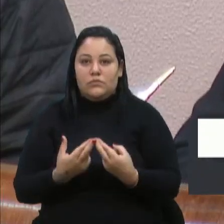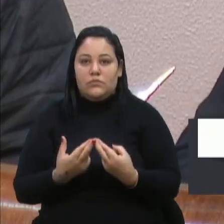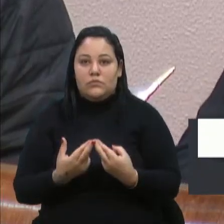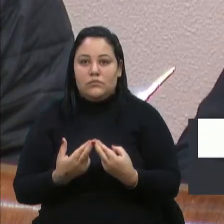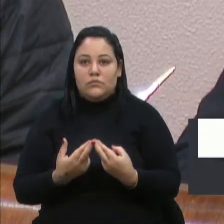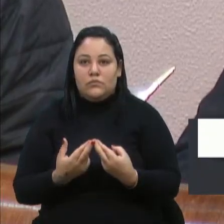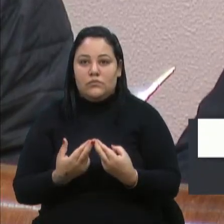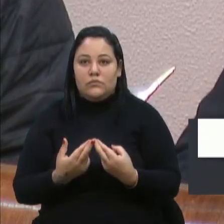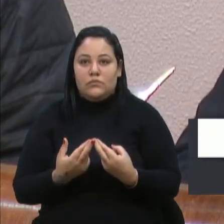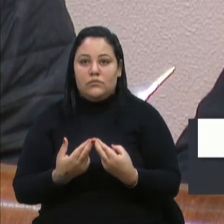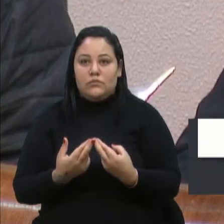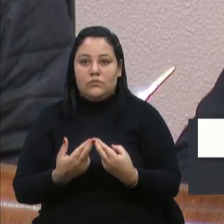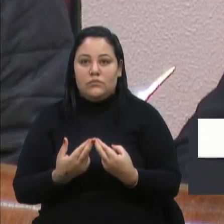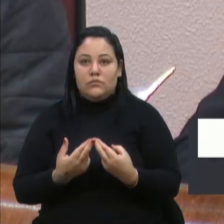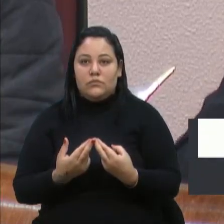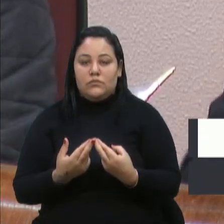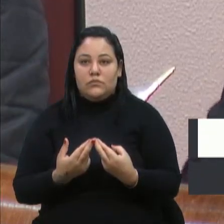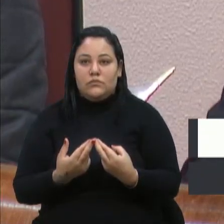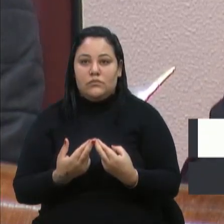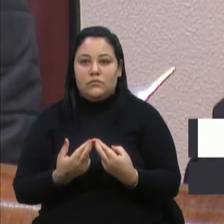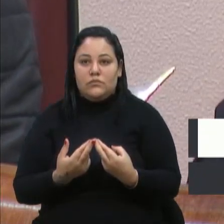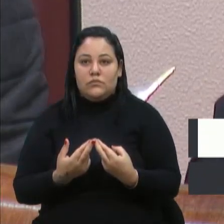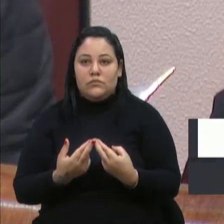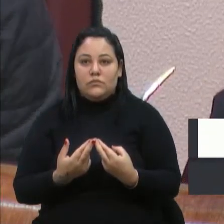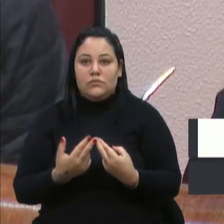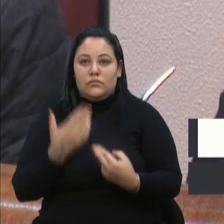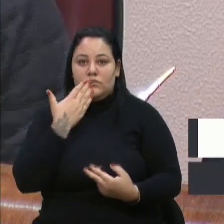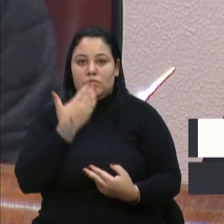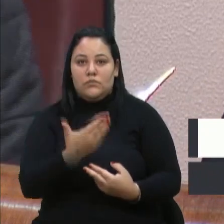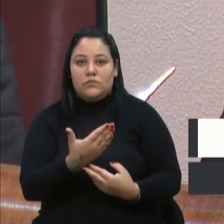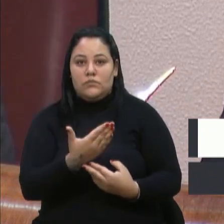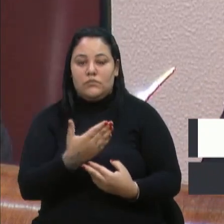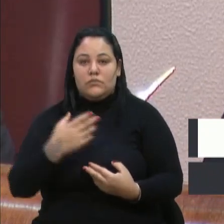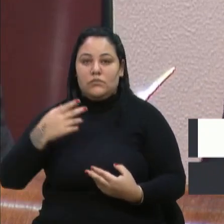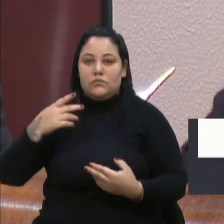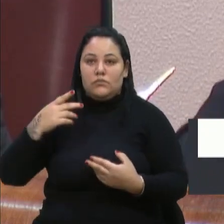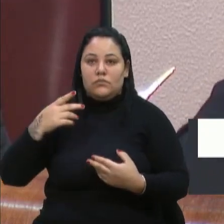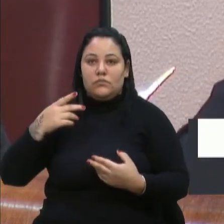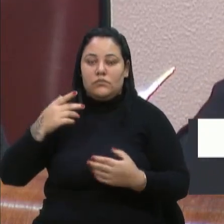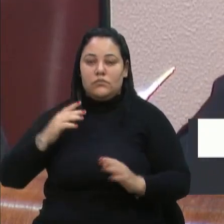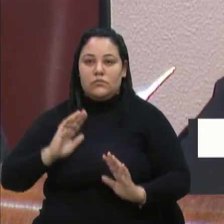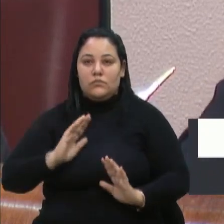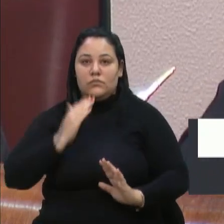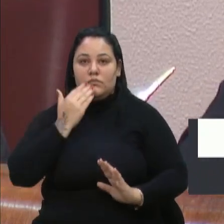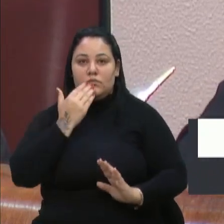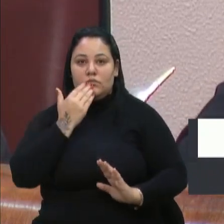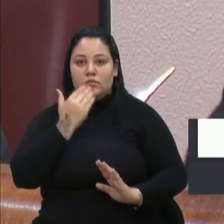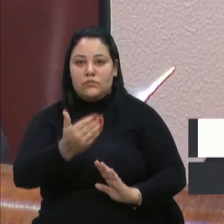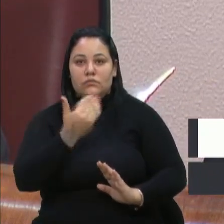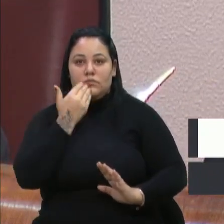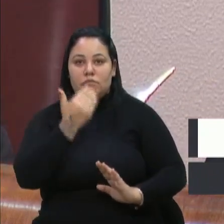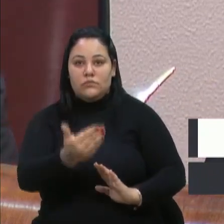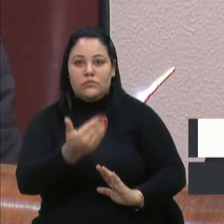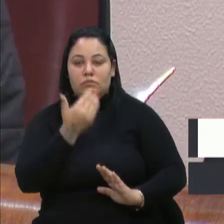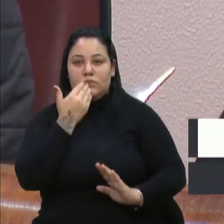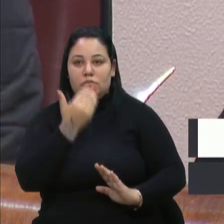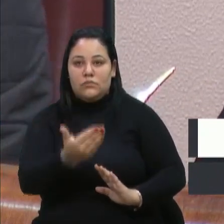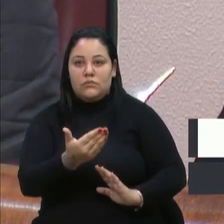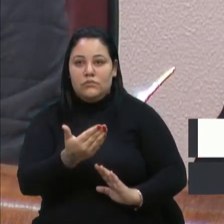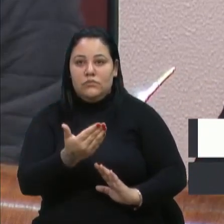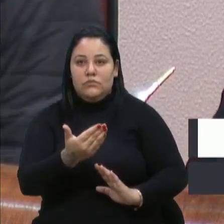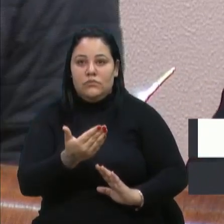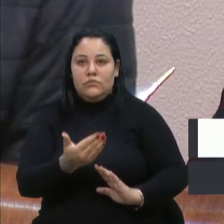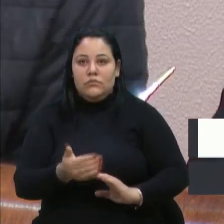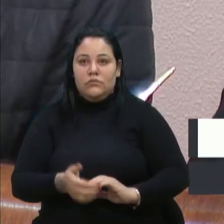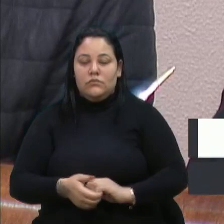Grande expediente. Declaração Primeiro de líder vereador para a bancada inscrito, do Rafael PSDB. Bueno. Declaração de líder do Progressistas, Declaração presidente. de líder para a bancada